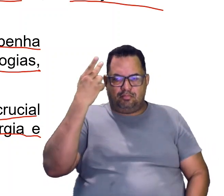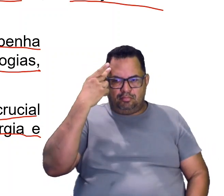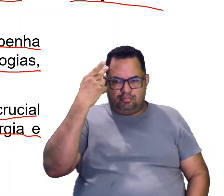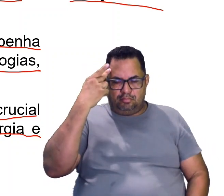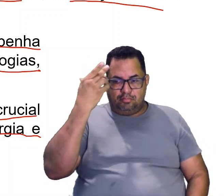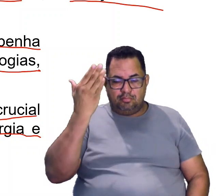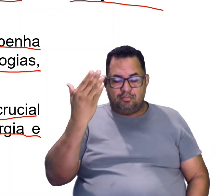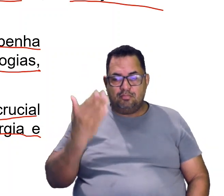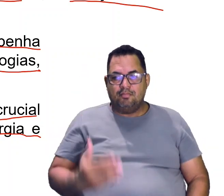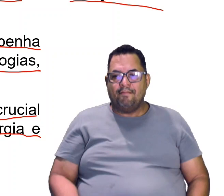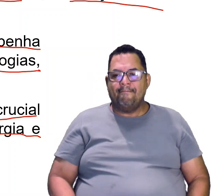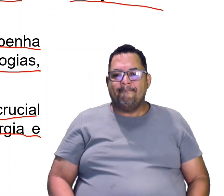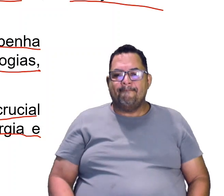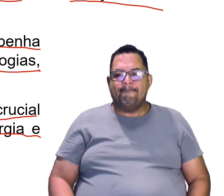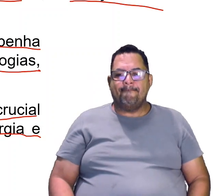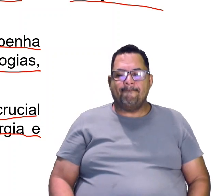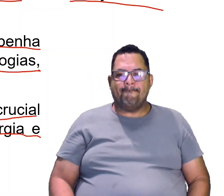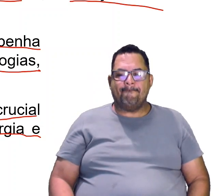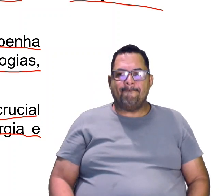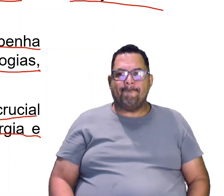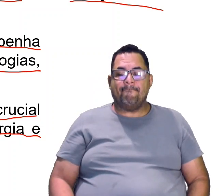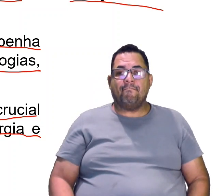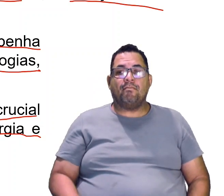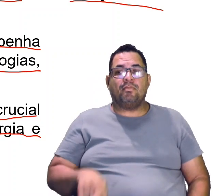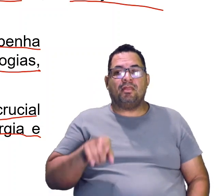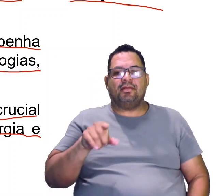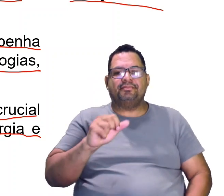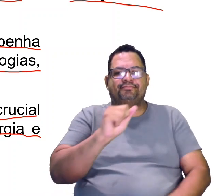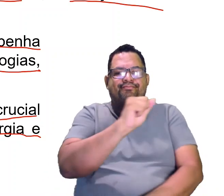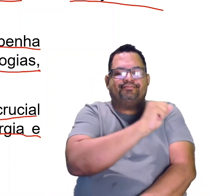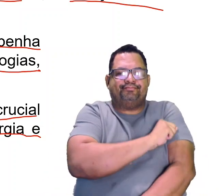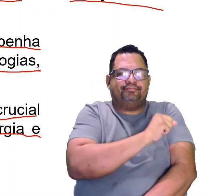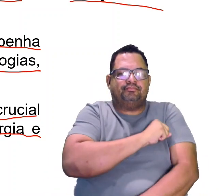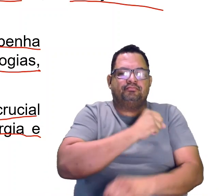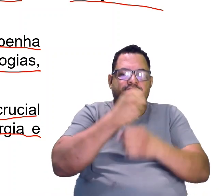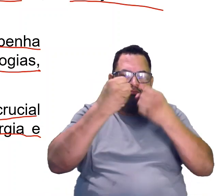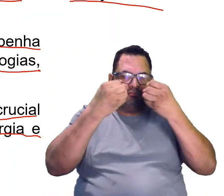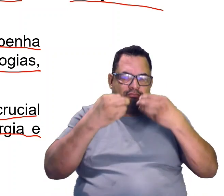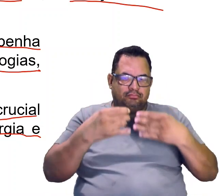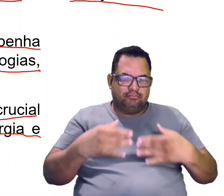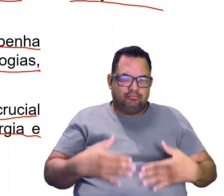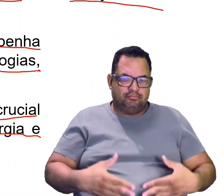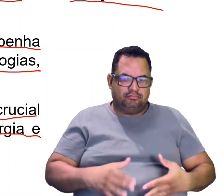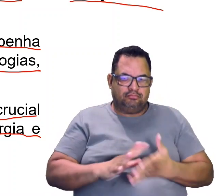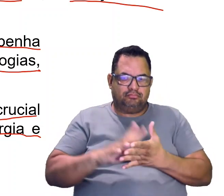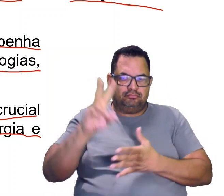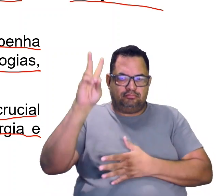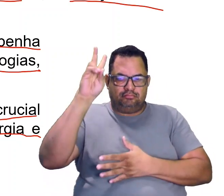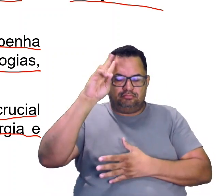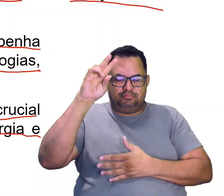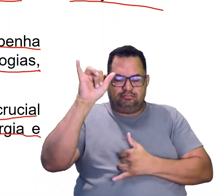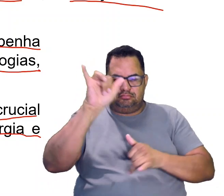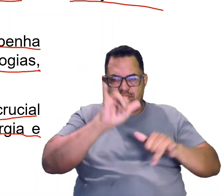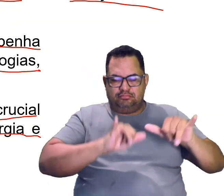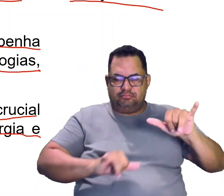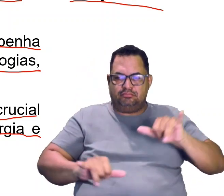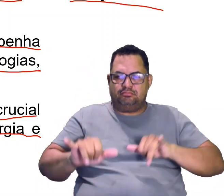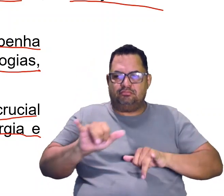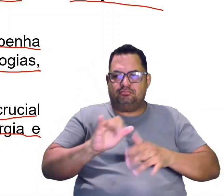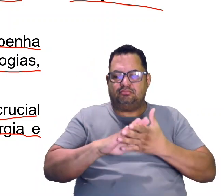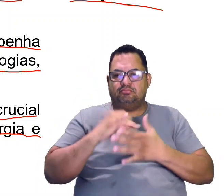Então, você aí, meu caro aluno, o que nós estamos falando aqui é sobre a história da química,